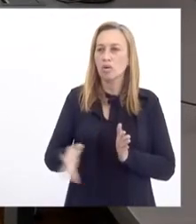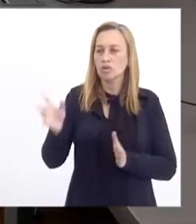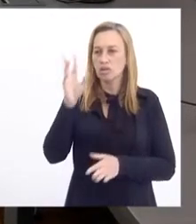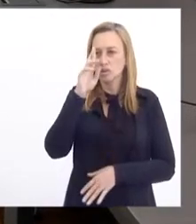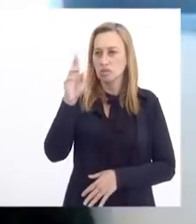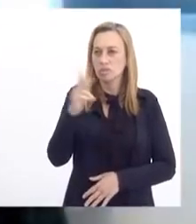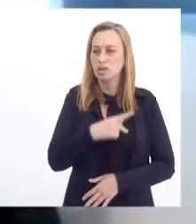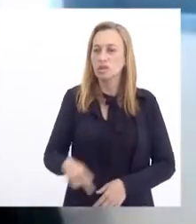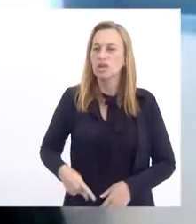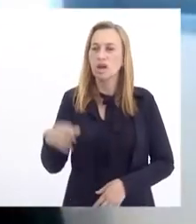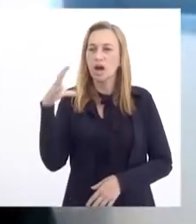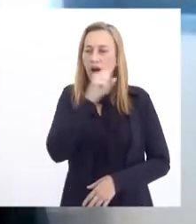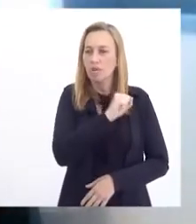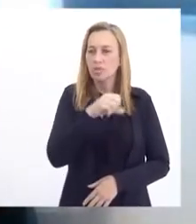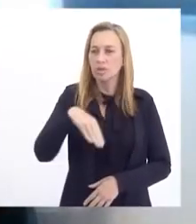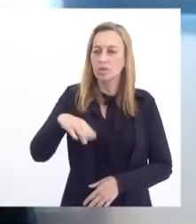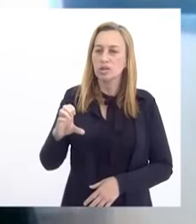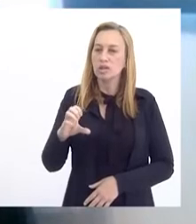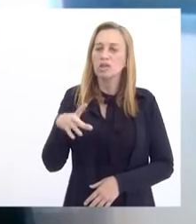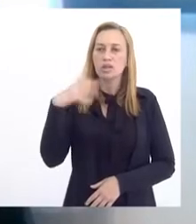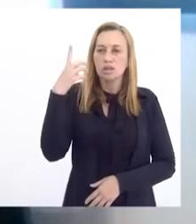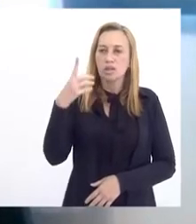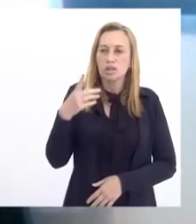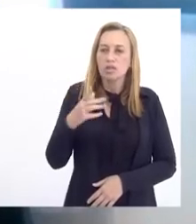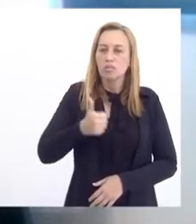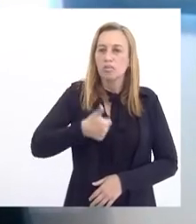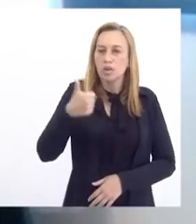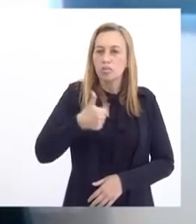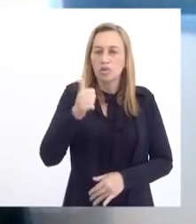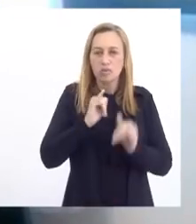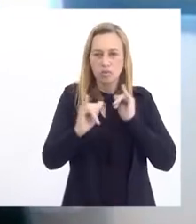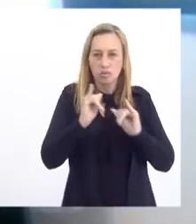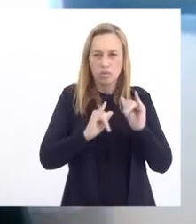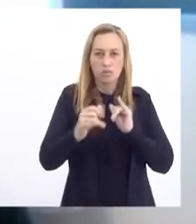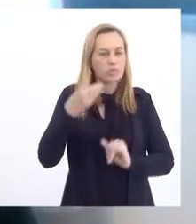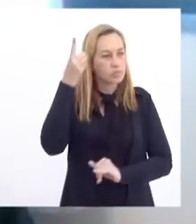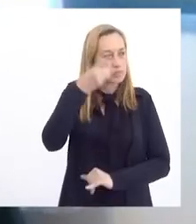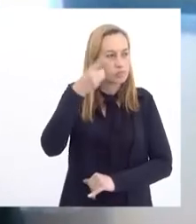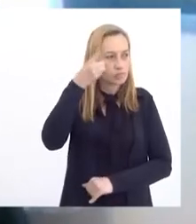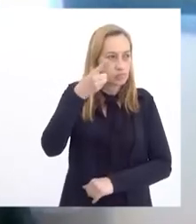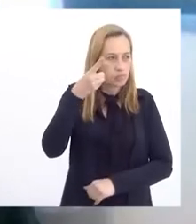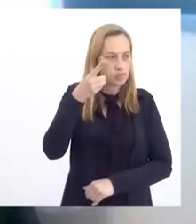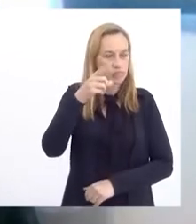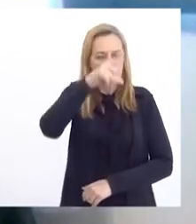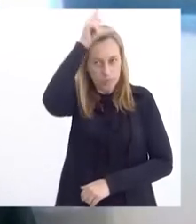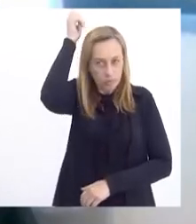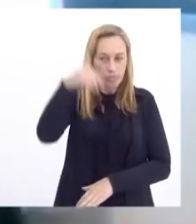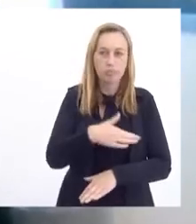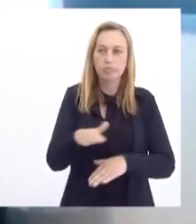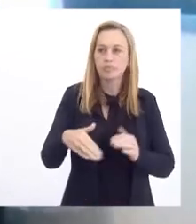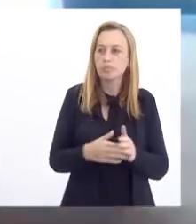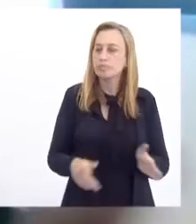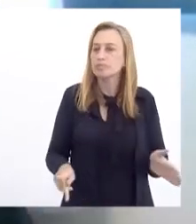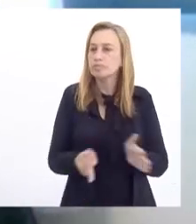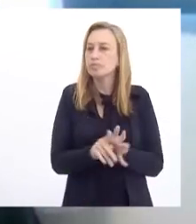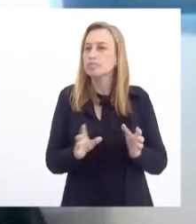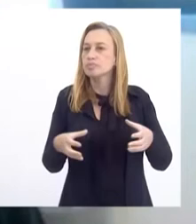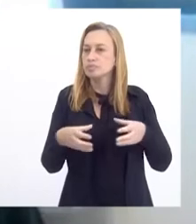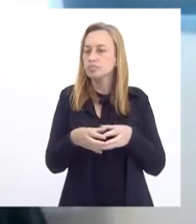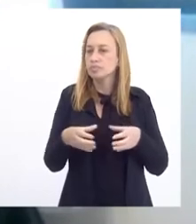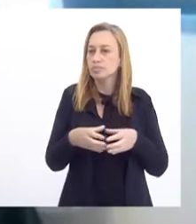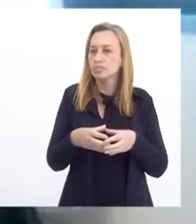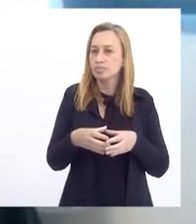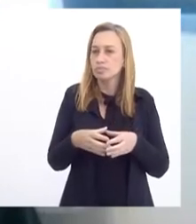Rápida. Não, é sobre o ponto anterior. Primeiro, informar o deputado Luiz Paulo e a todos os membros da comissão que eu acabei de